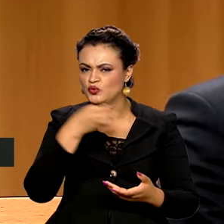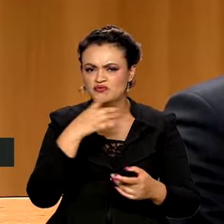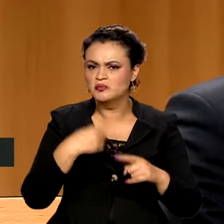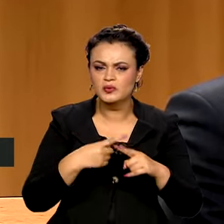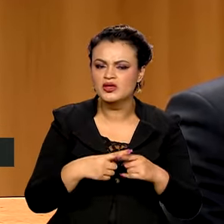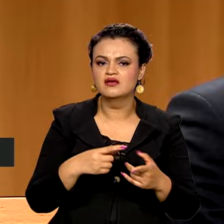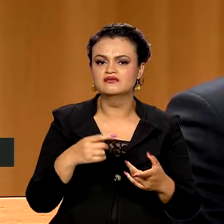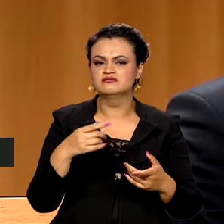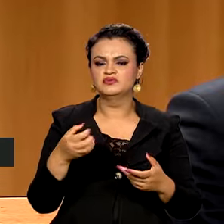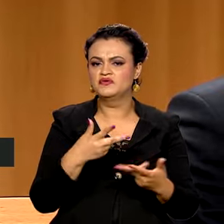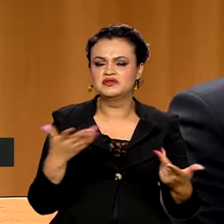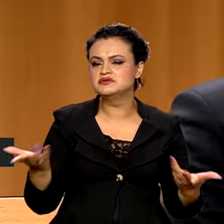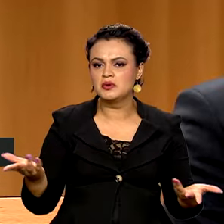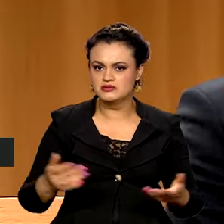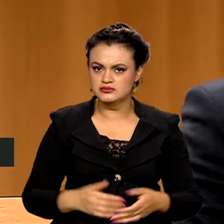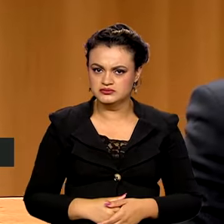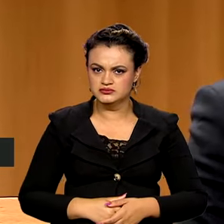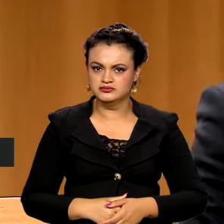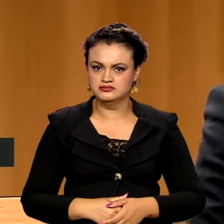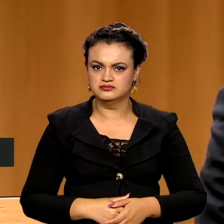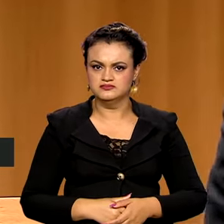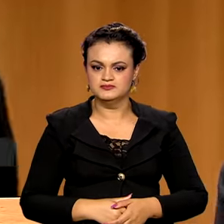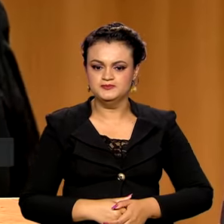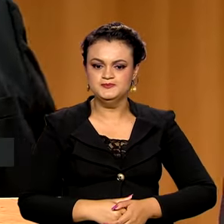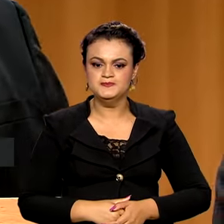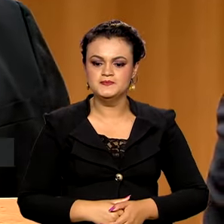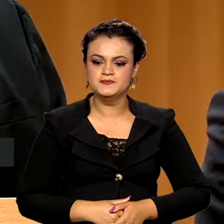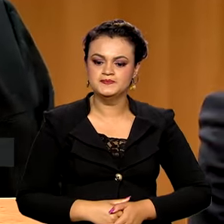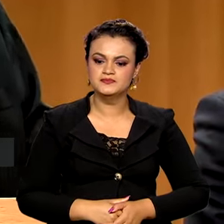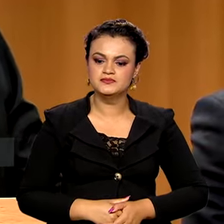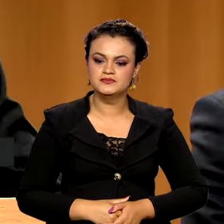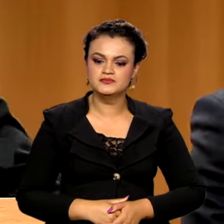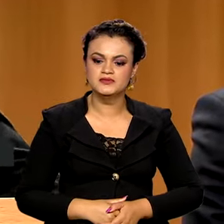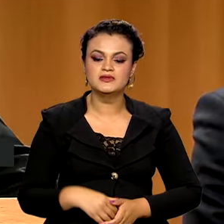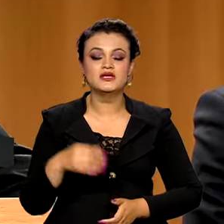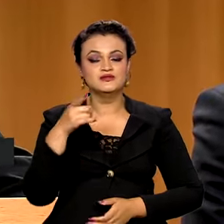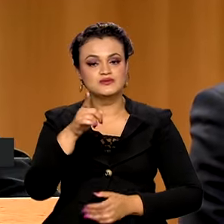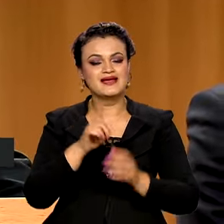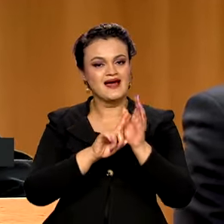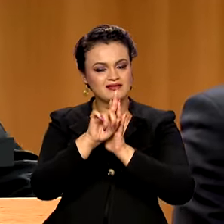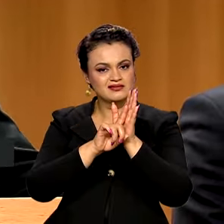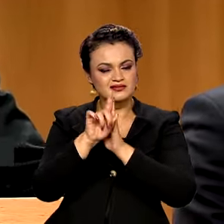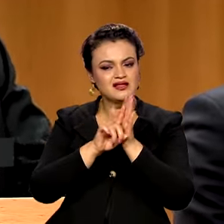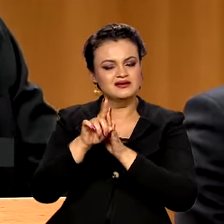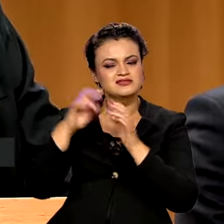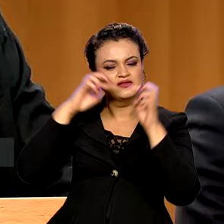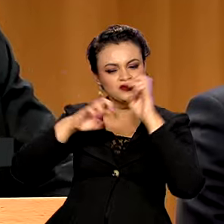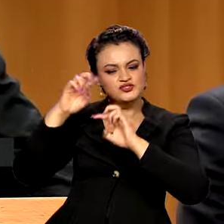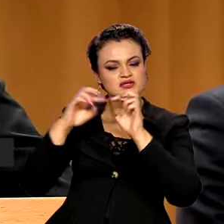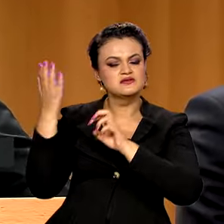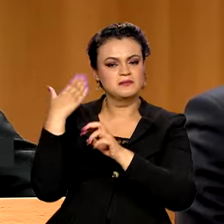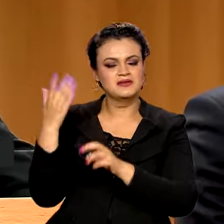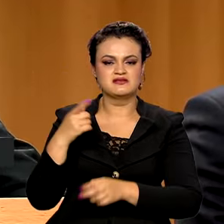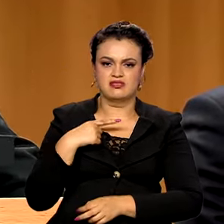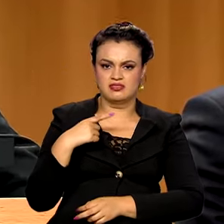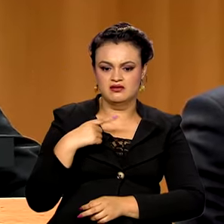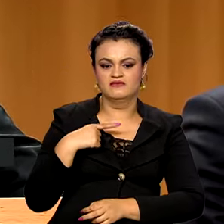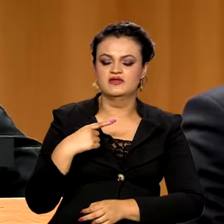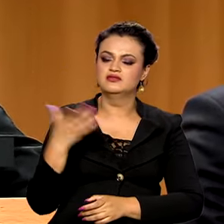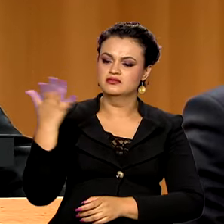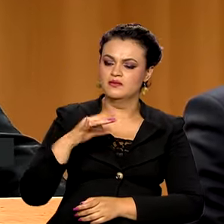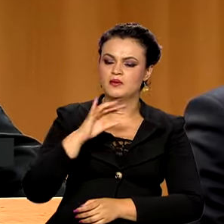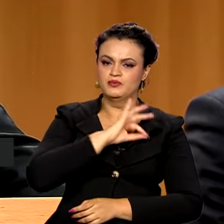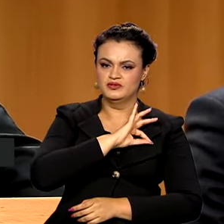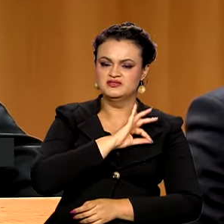agora? A dinâmica é exatamente uma revisão da investigação anteriormente feita. Então, a Polícia